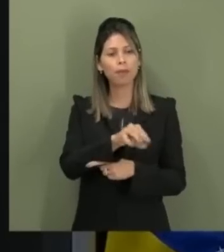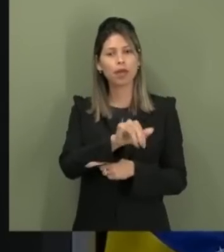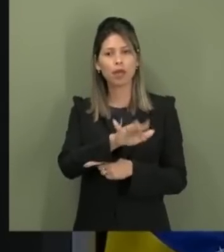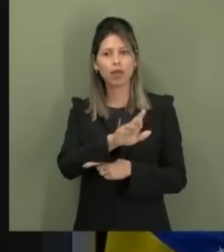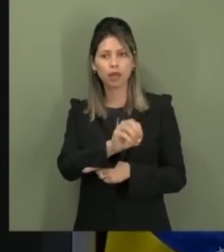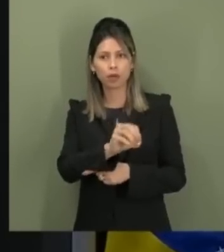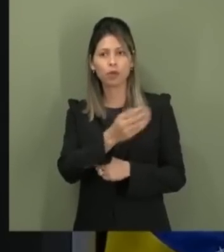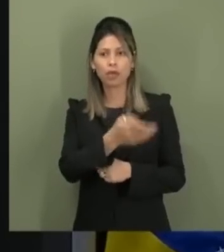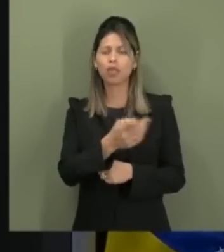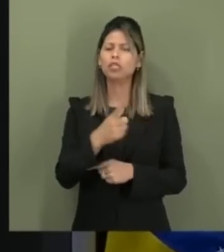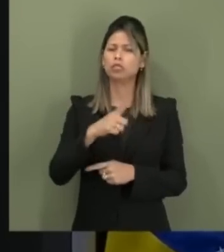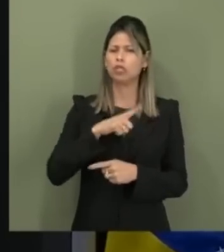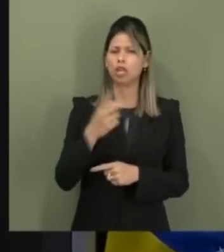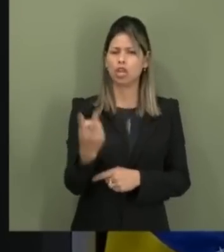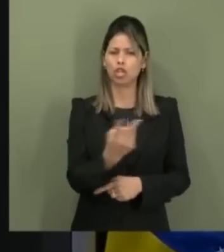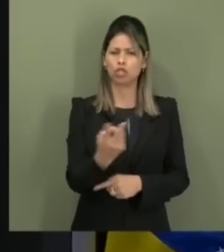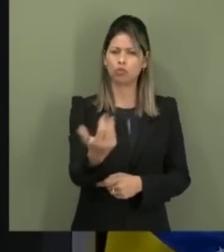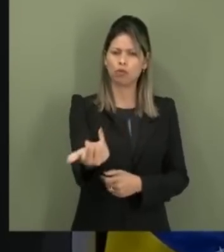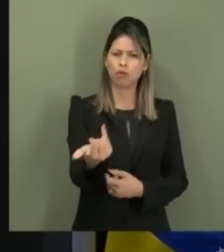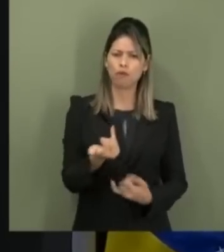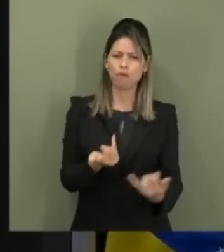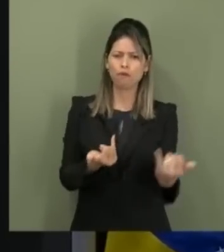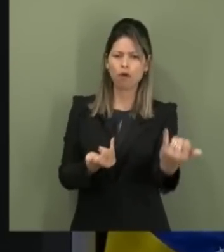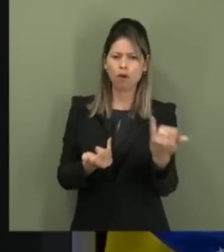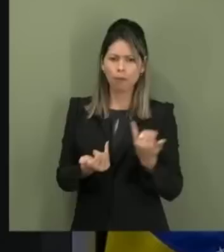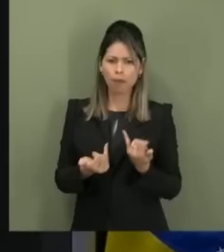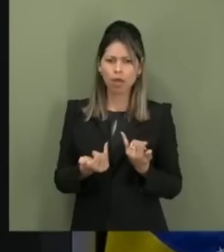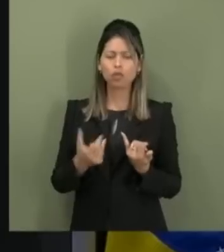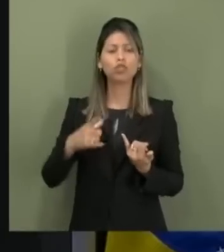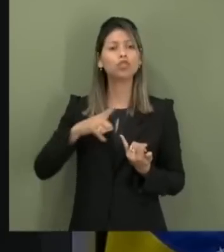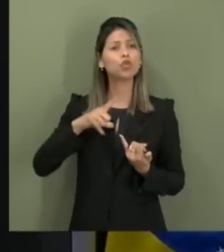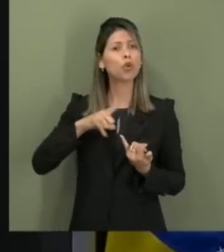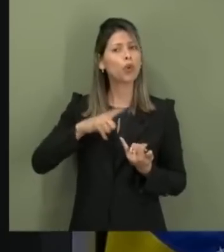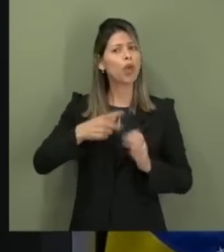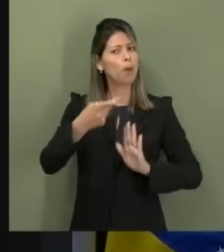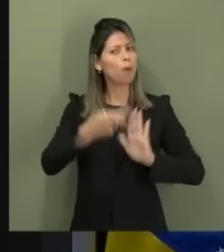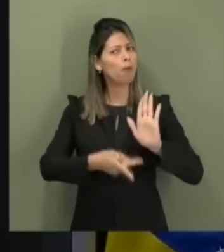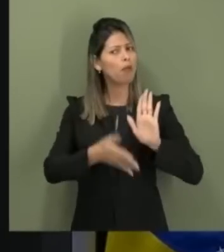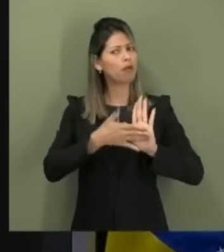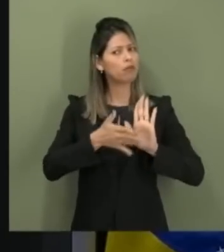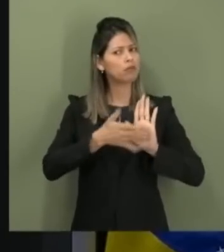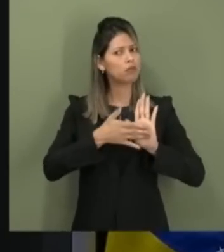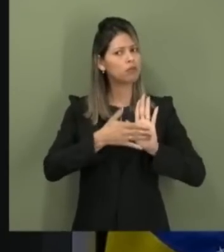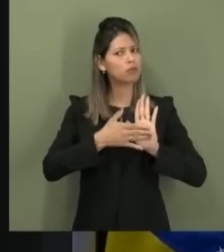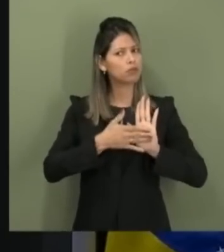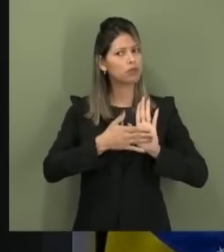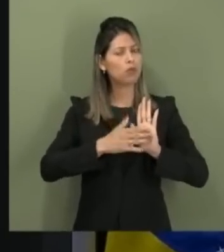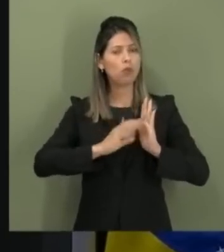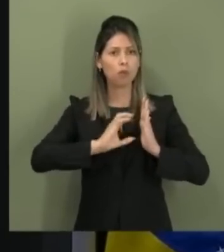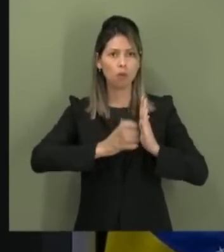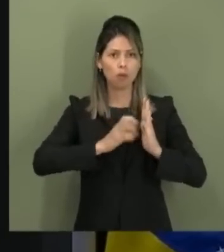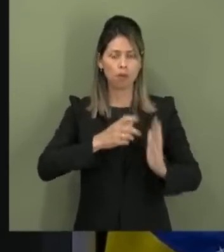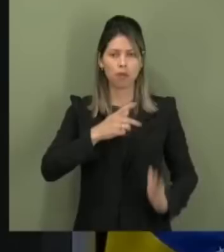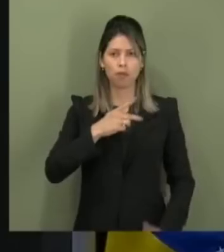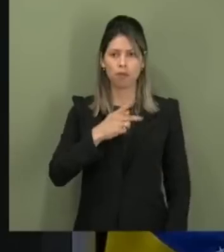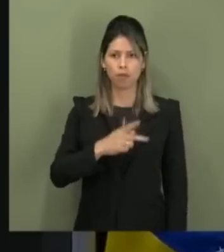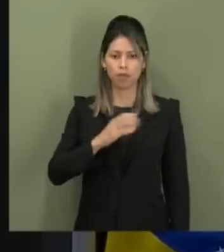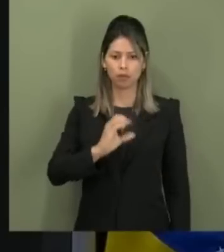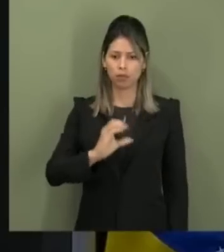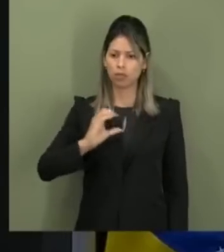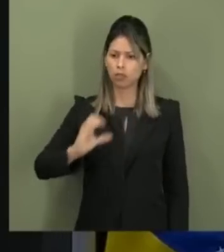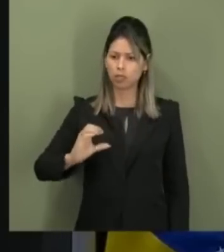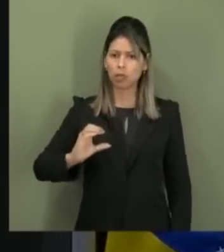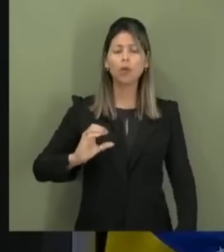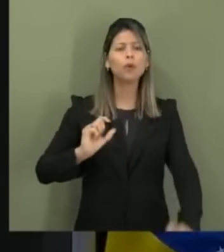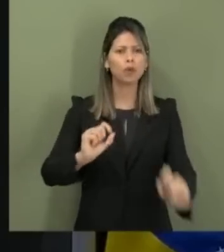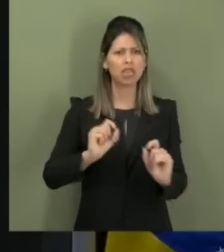plano, um planejamento do PCC para cometer ataques